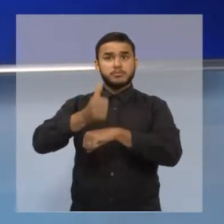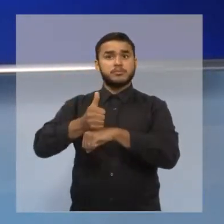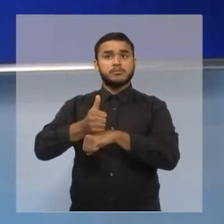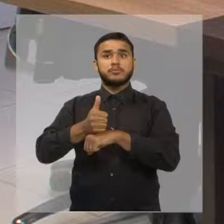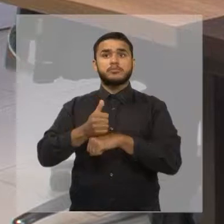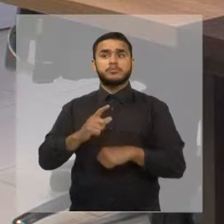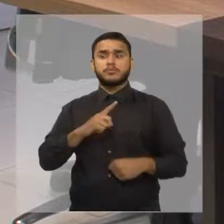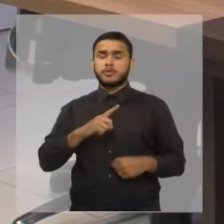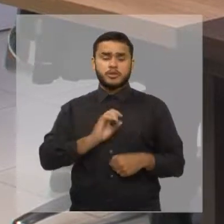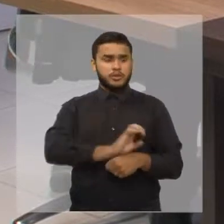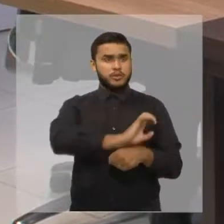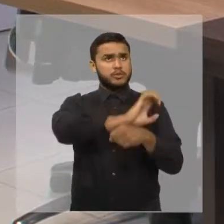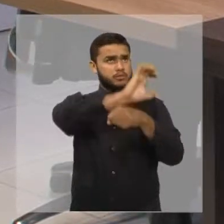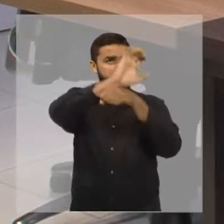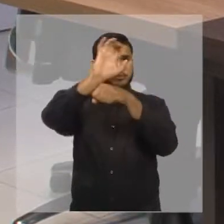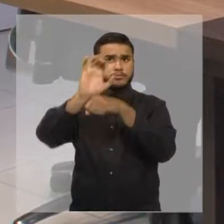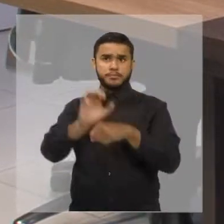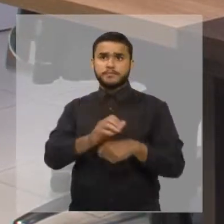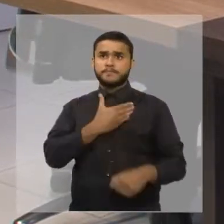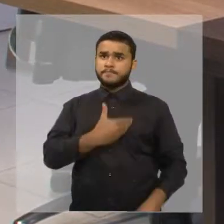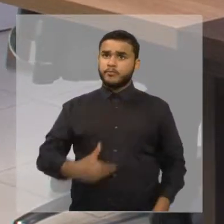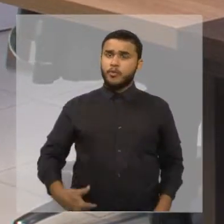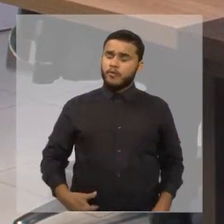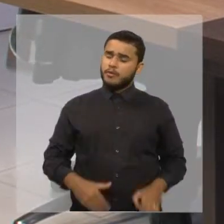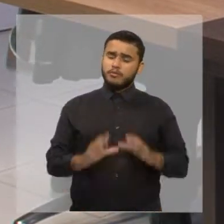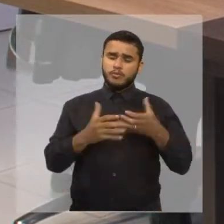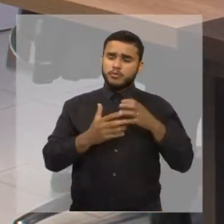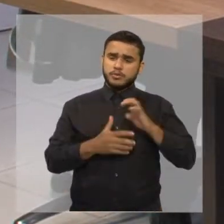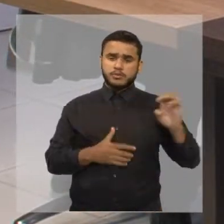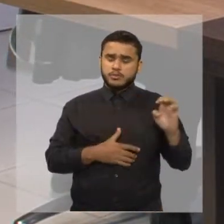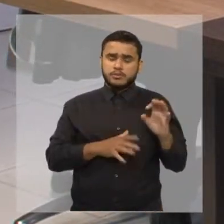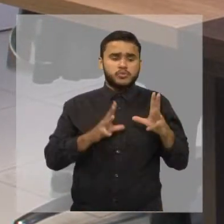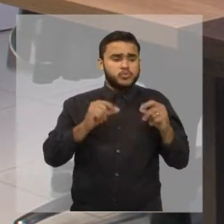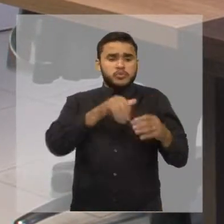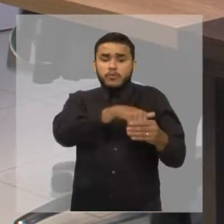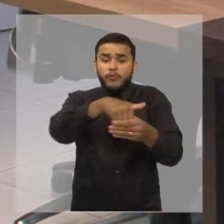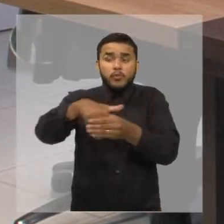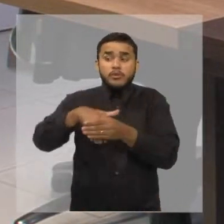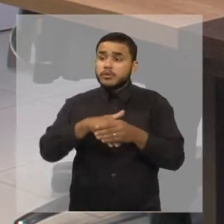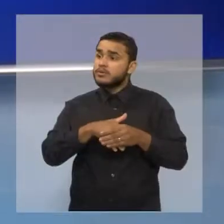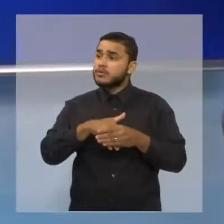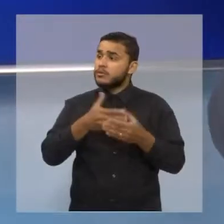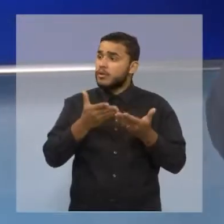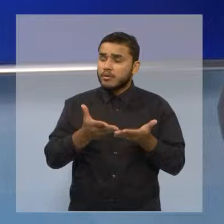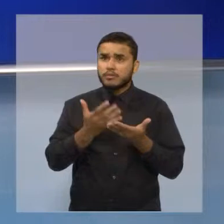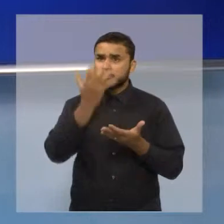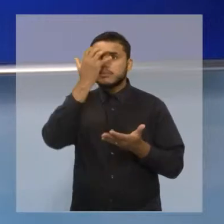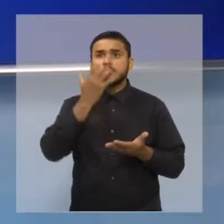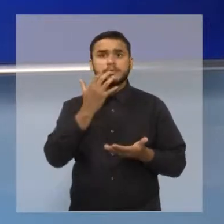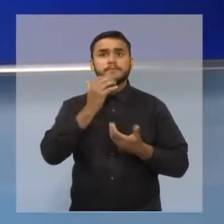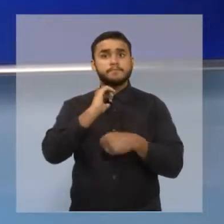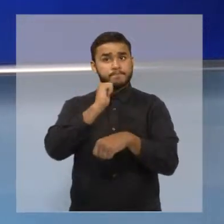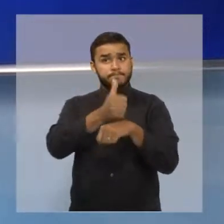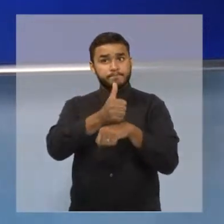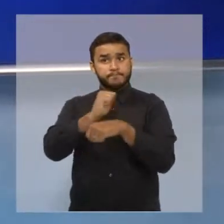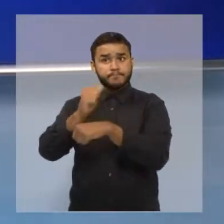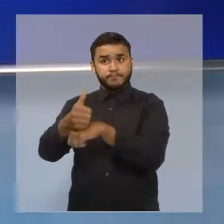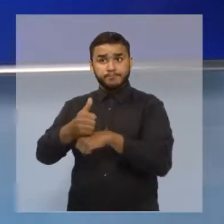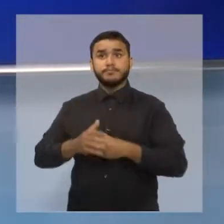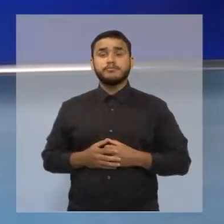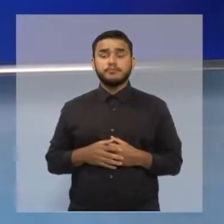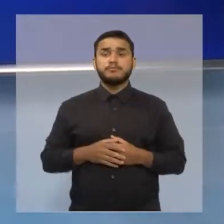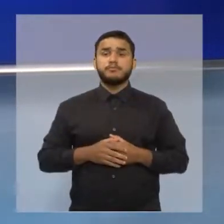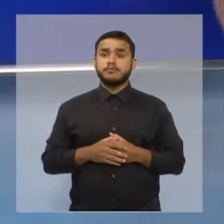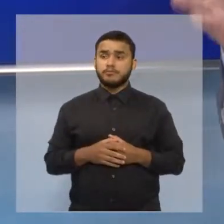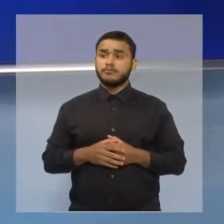da eleição dos governadores de esquerda, ou seja, do que for, não se discute. O que eu quero colocar na sequência para a gente